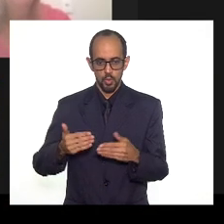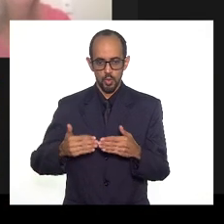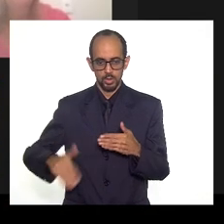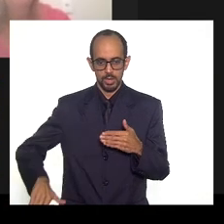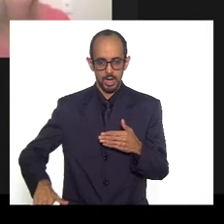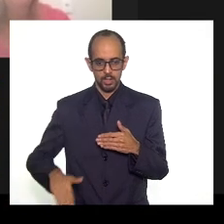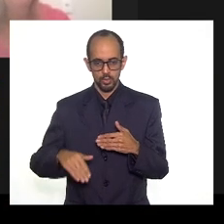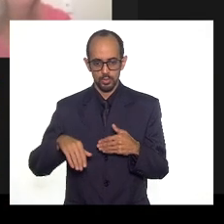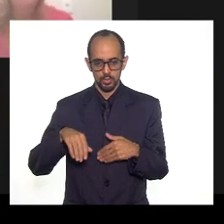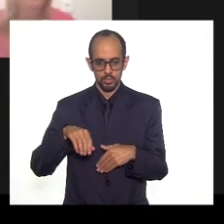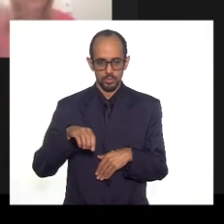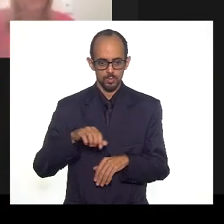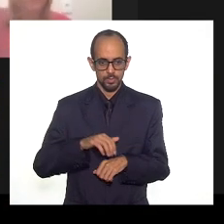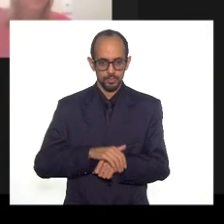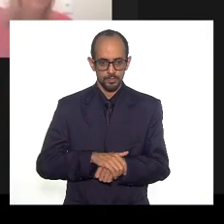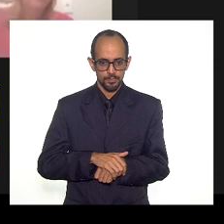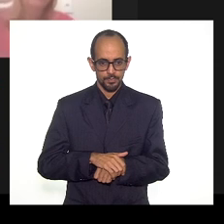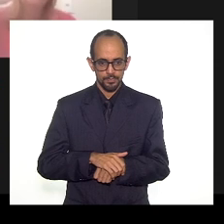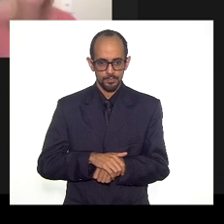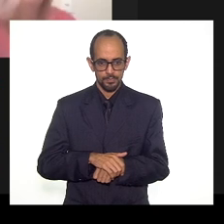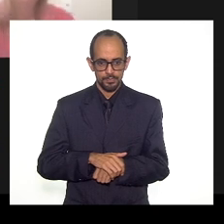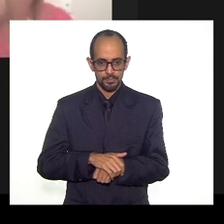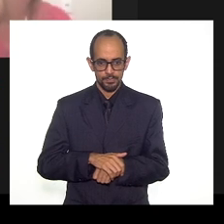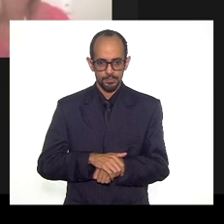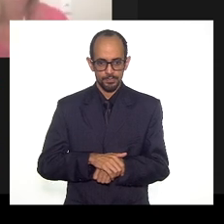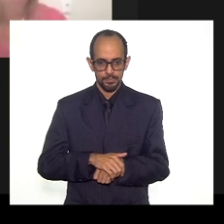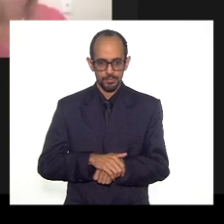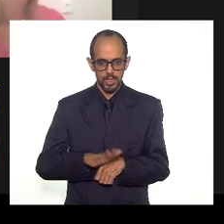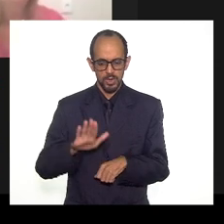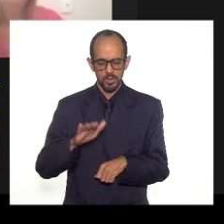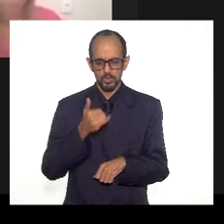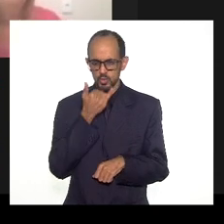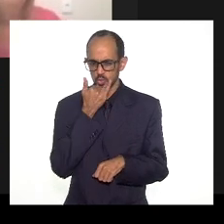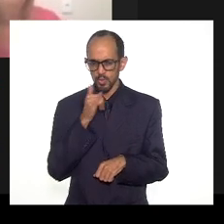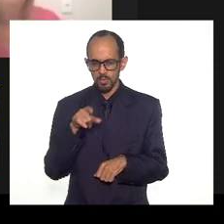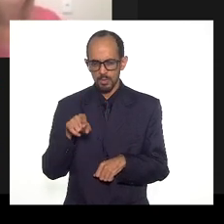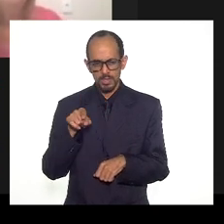deputado Márcio. Não, mas esse ainda não, Márcio. Ele vai sair.